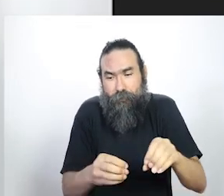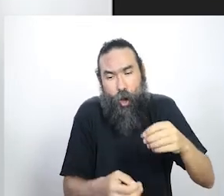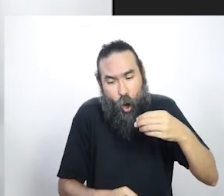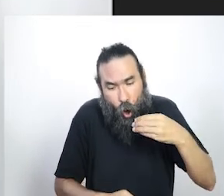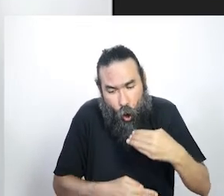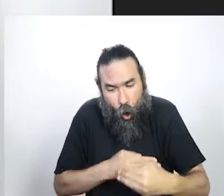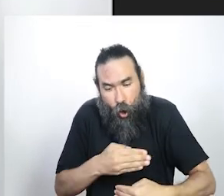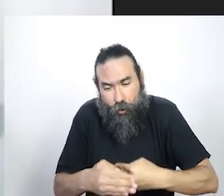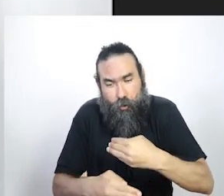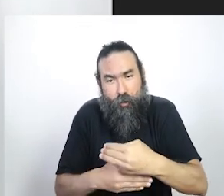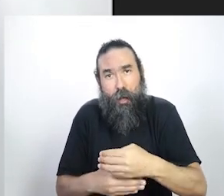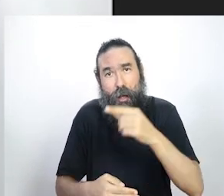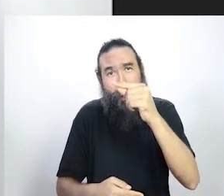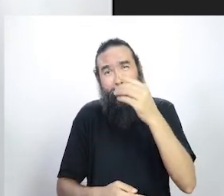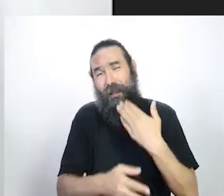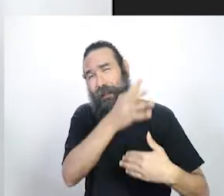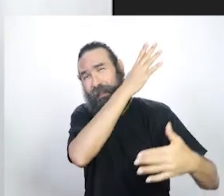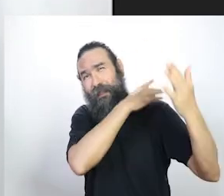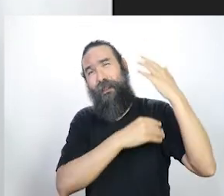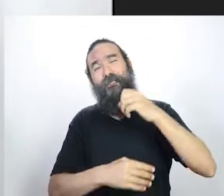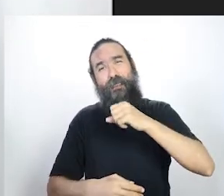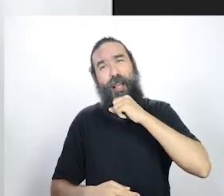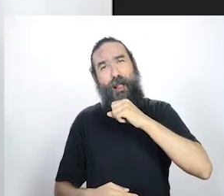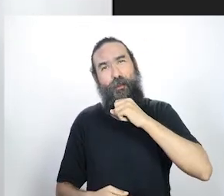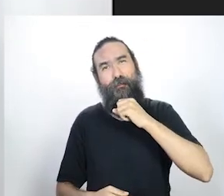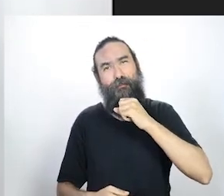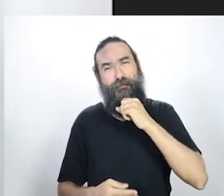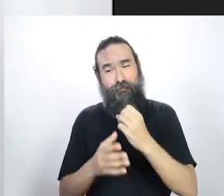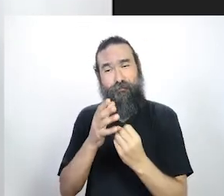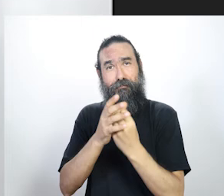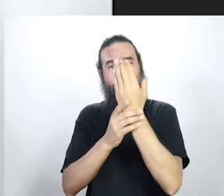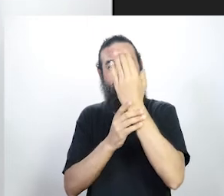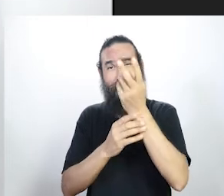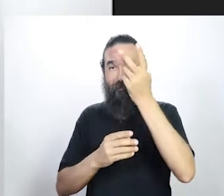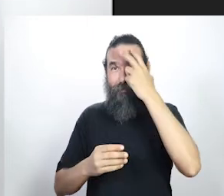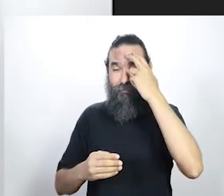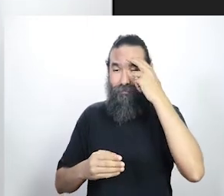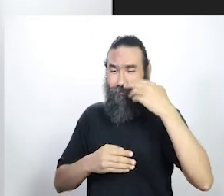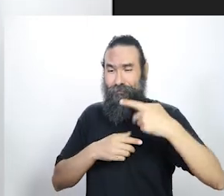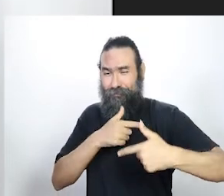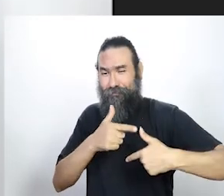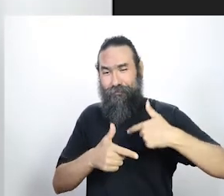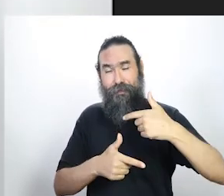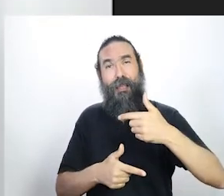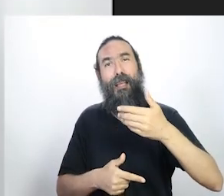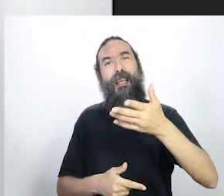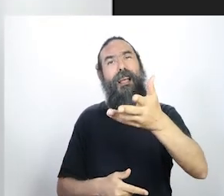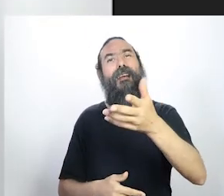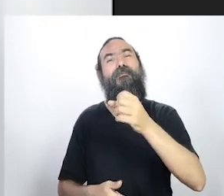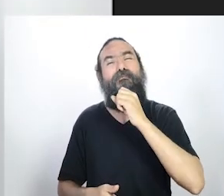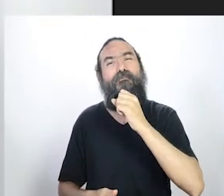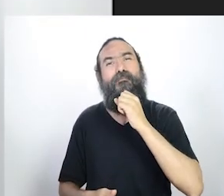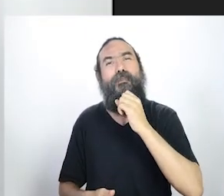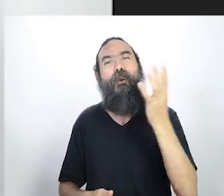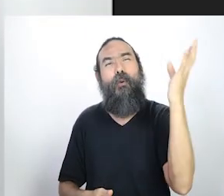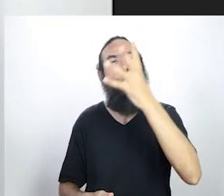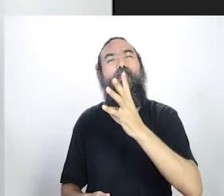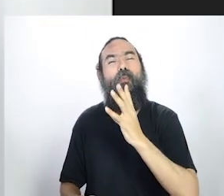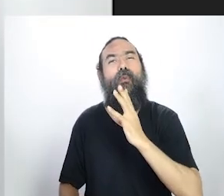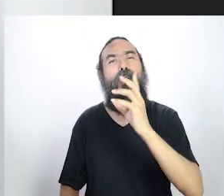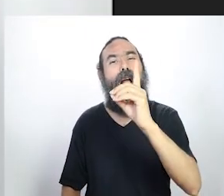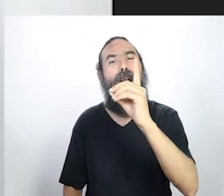da Abadia, que é a que é mais representada aí, coordenada por Dona Dainda, né, e o pessoal mais do Bom de Almas